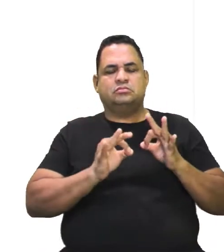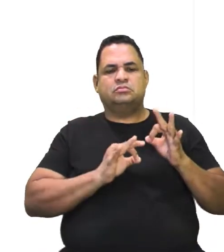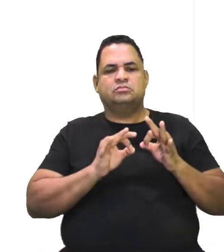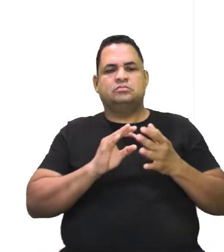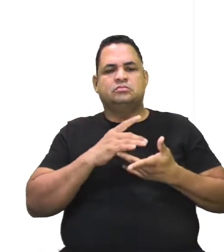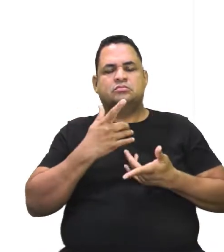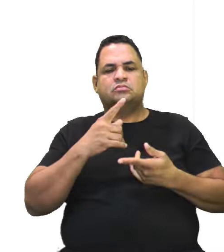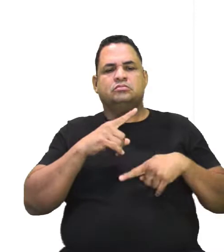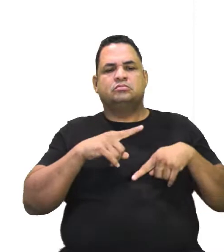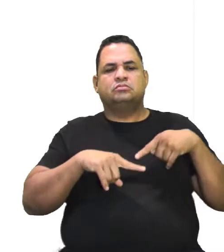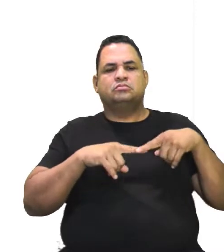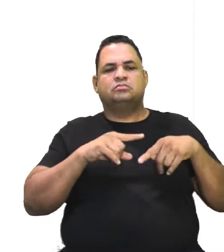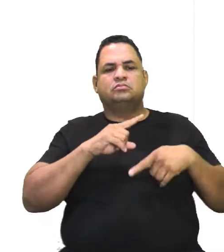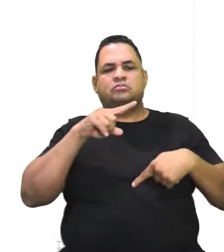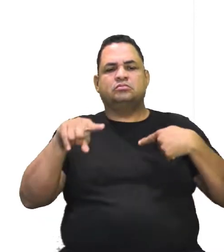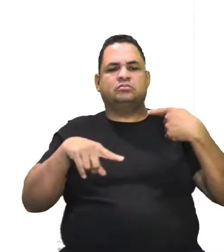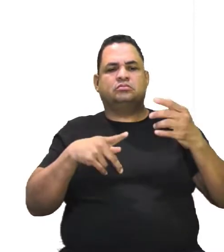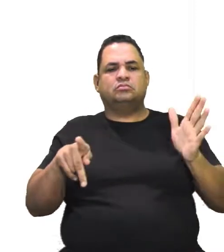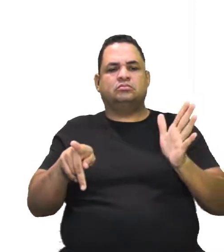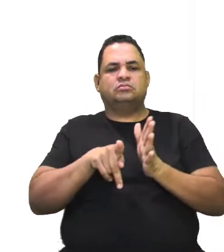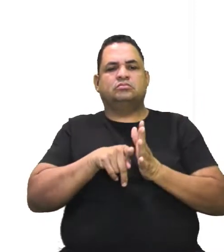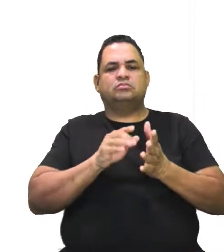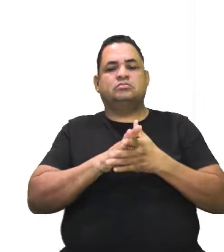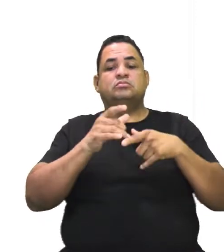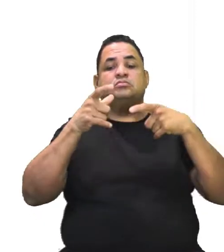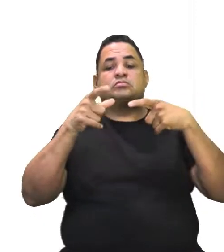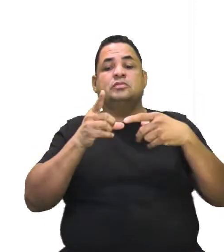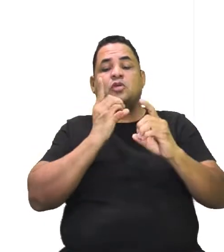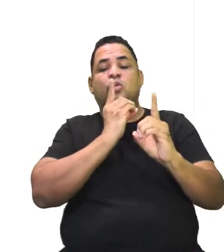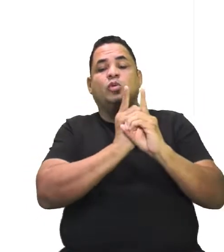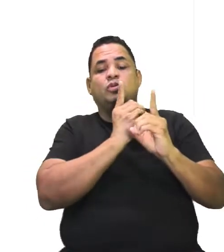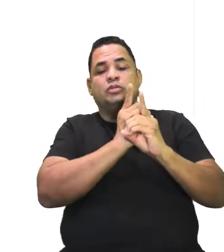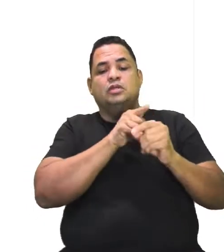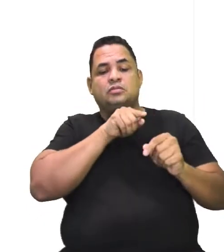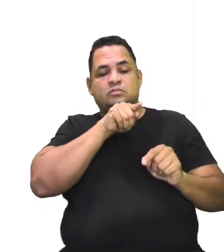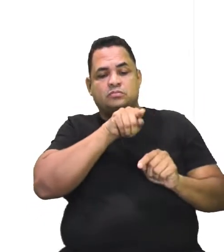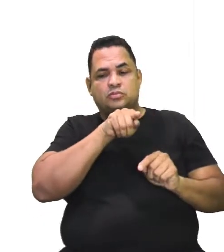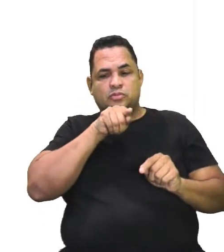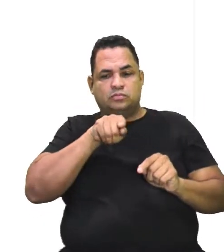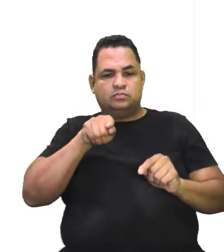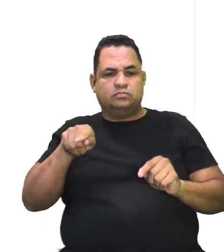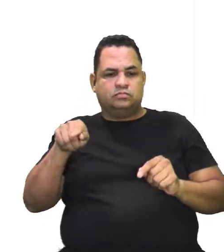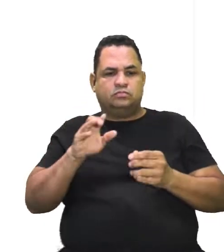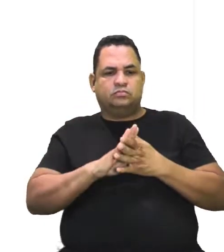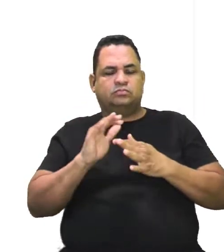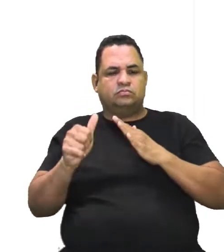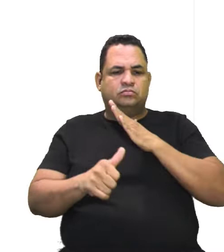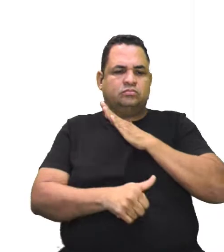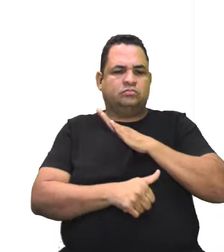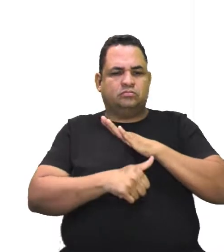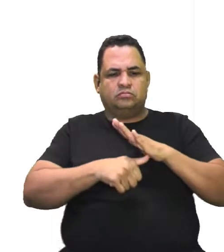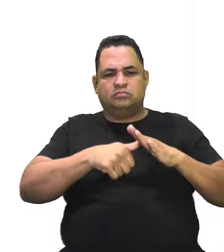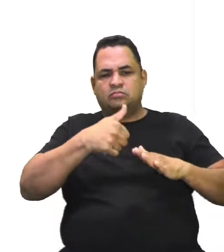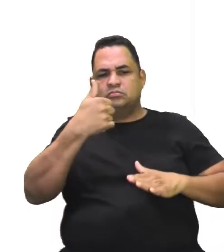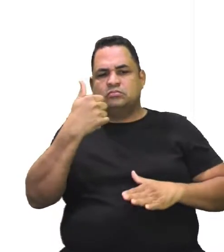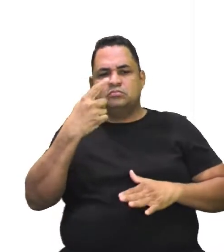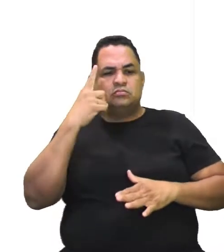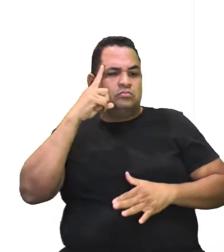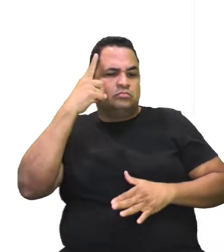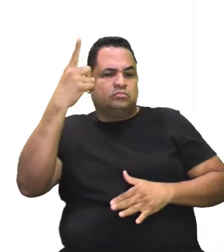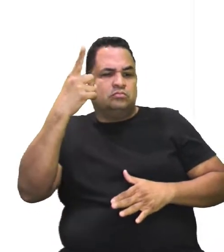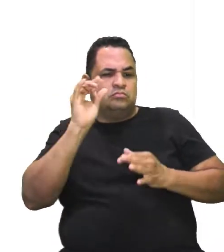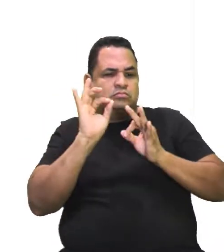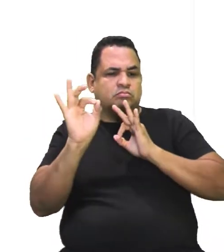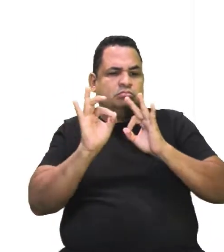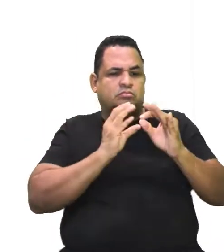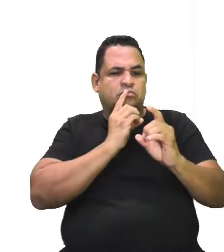objeto com um objetivo específico, foi de localizar pontos. E aí, logo depois, ele foi aprimorando essa ideia de localizar esses